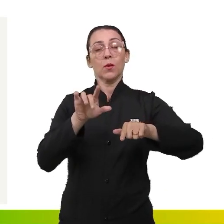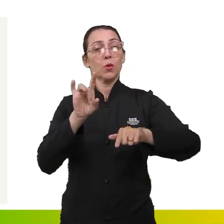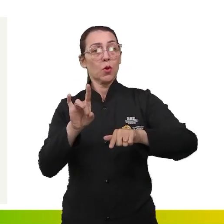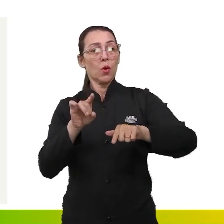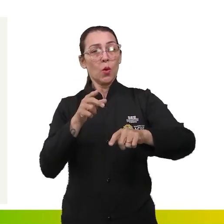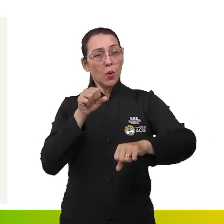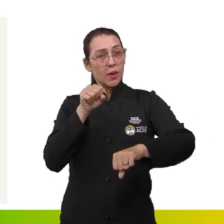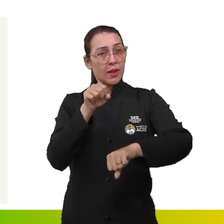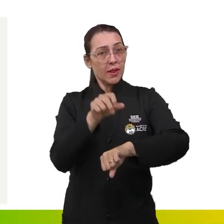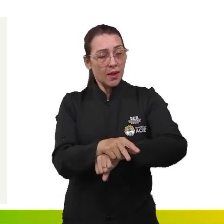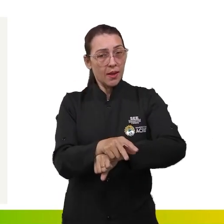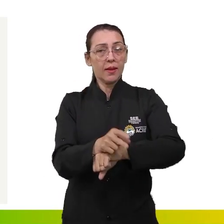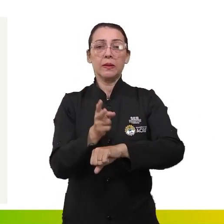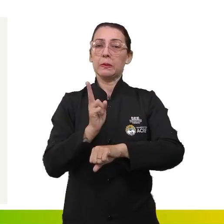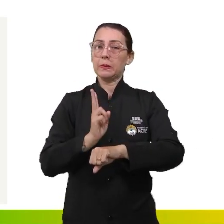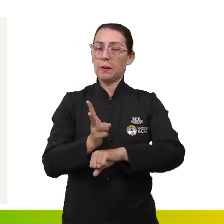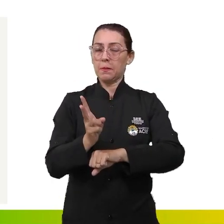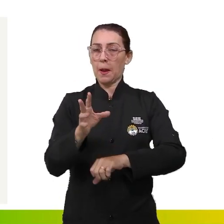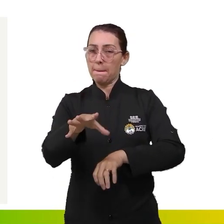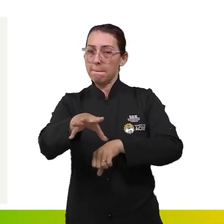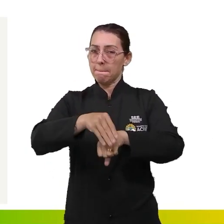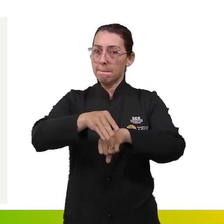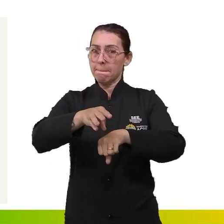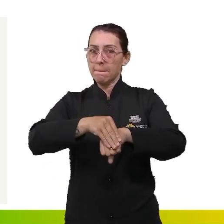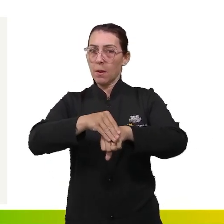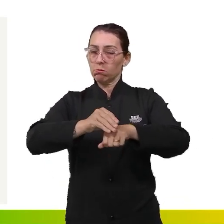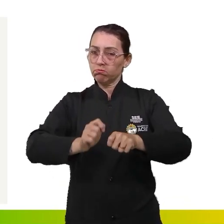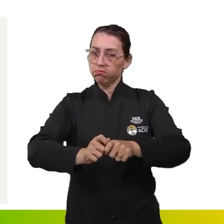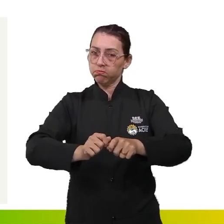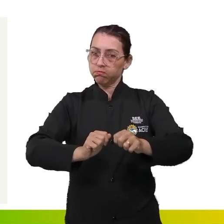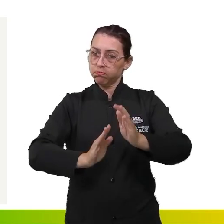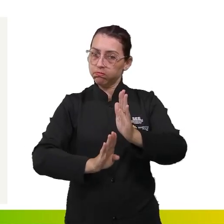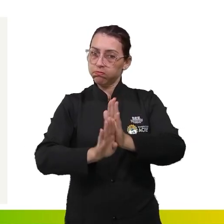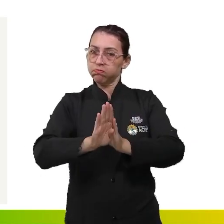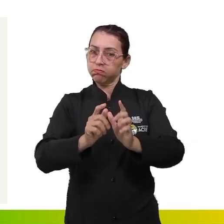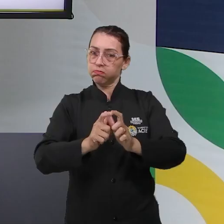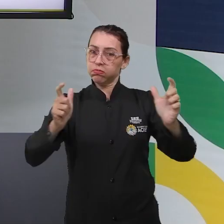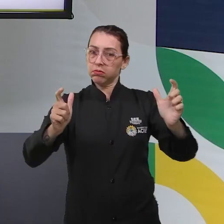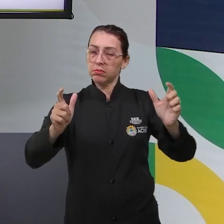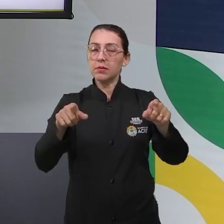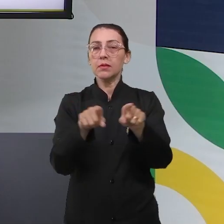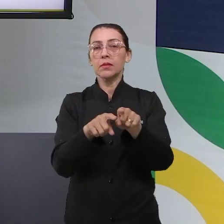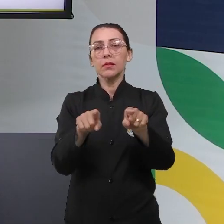sino de um processo contínuo de aprendizagem e crescimento. Então,